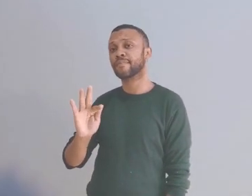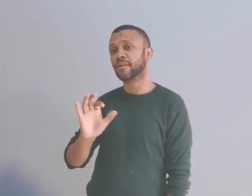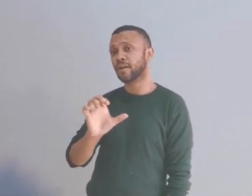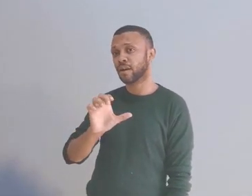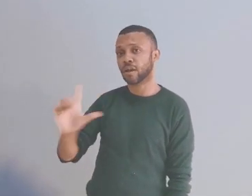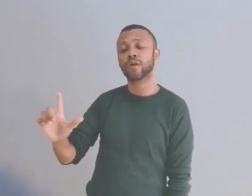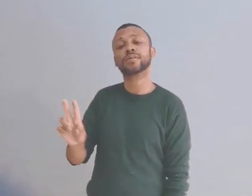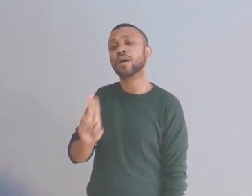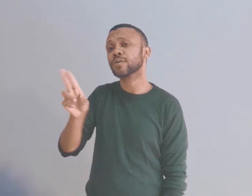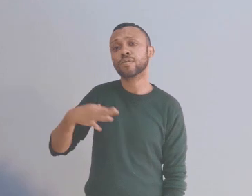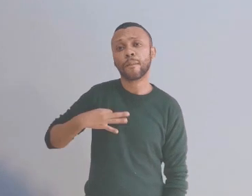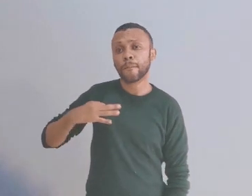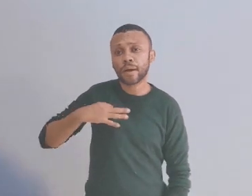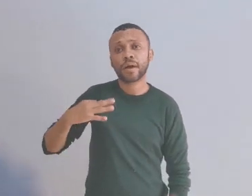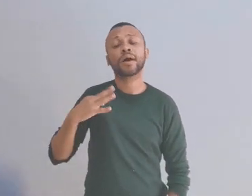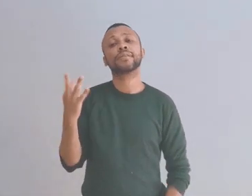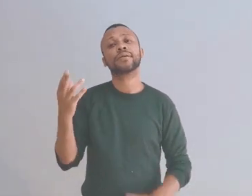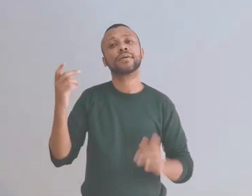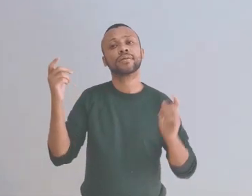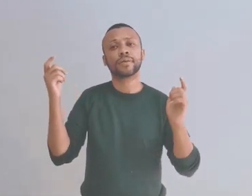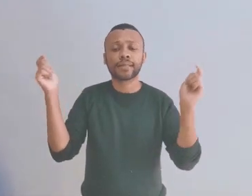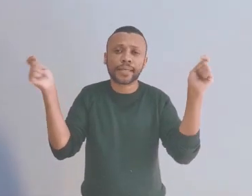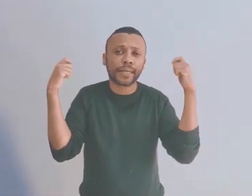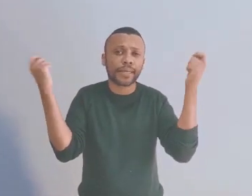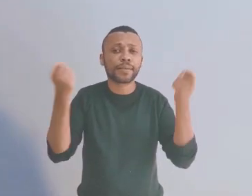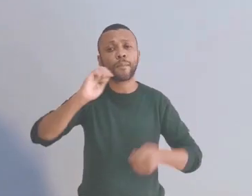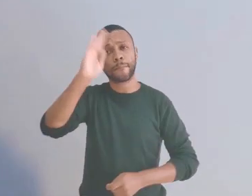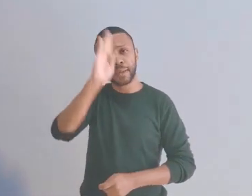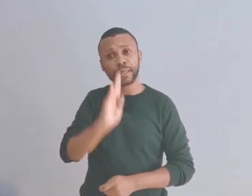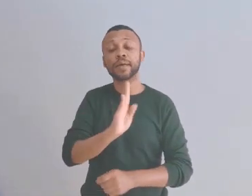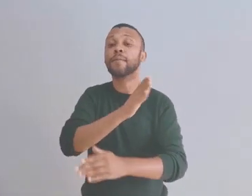vestindo uma camiseta do Brasil. Do